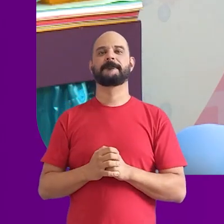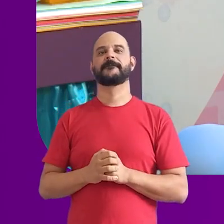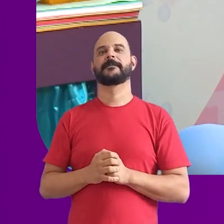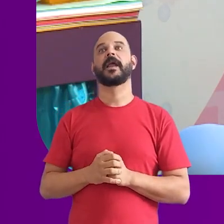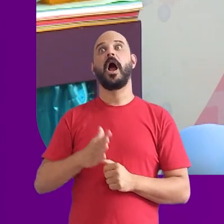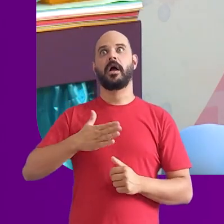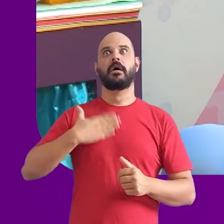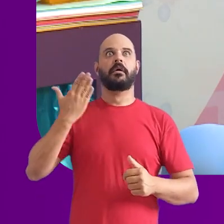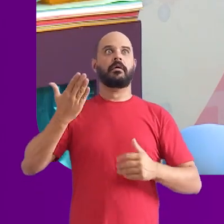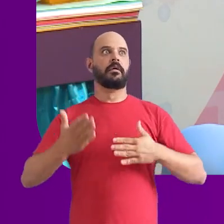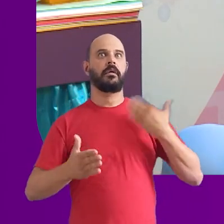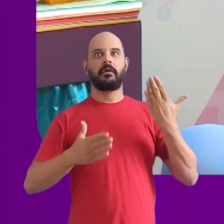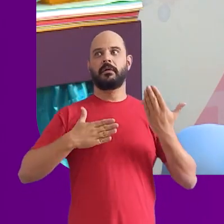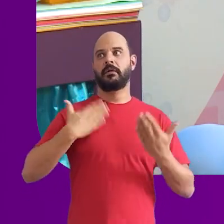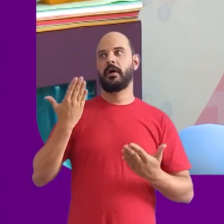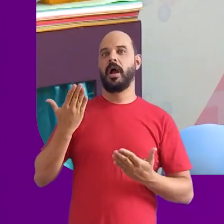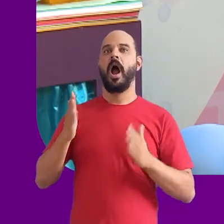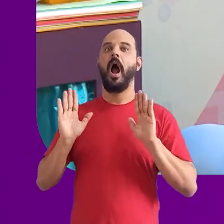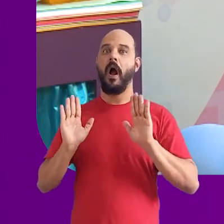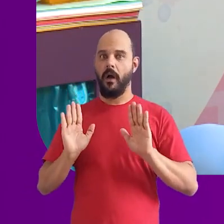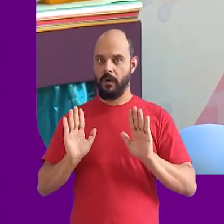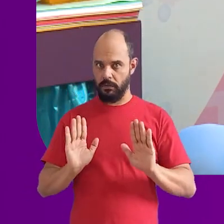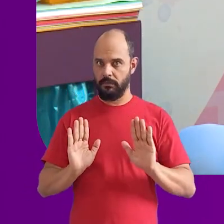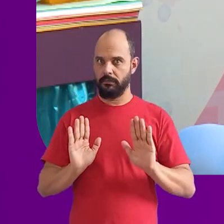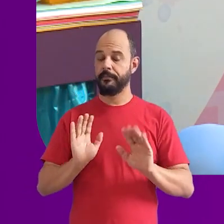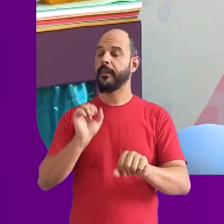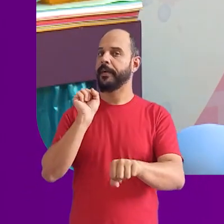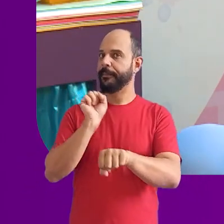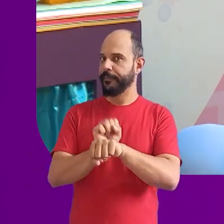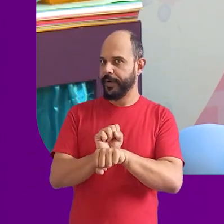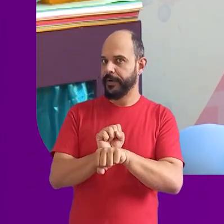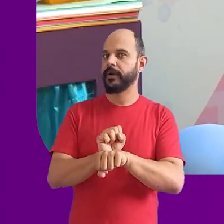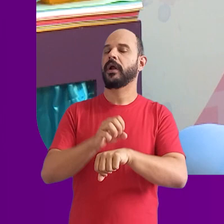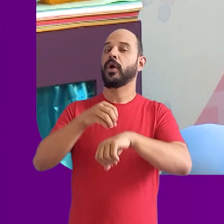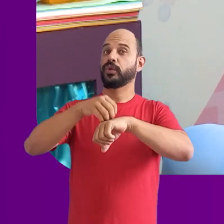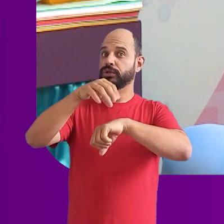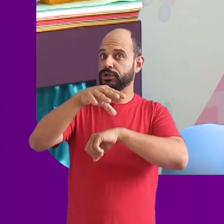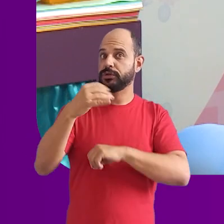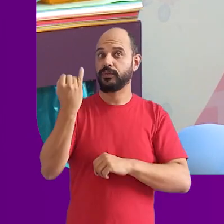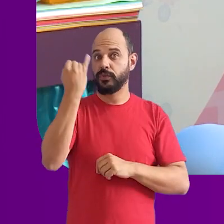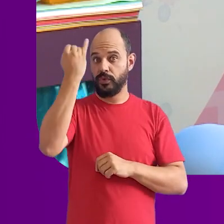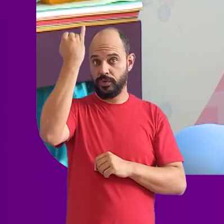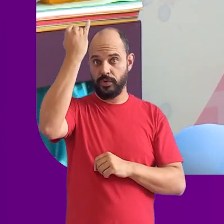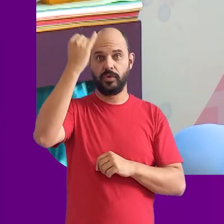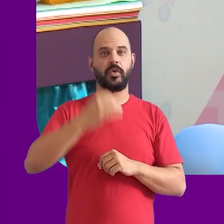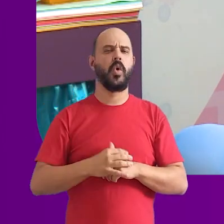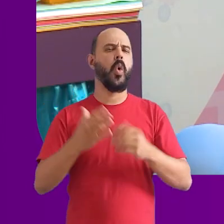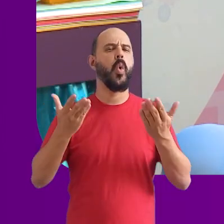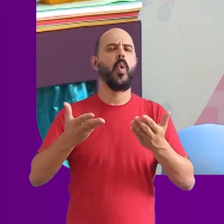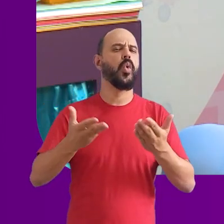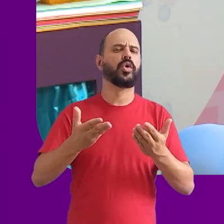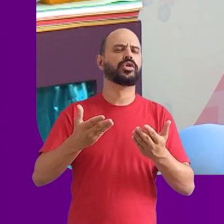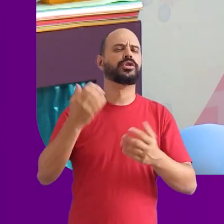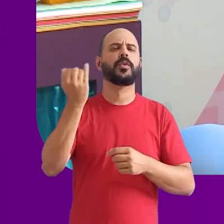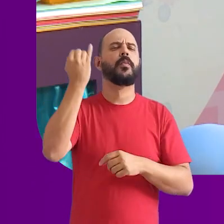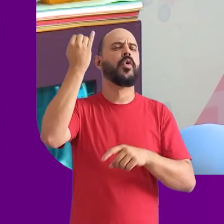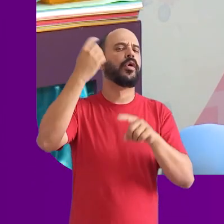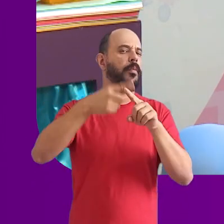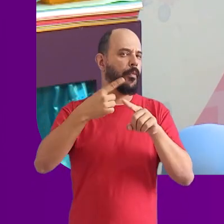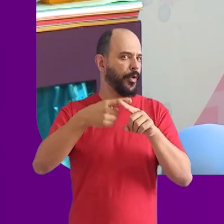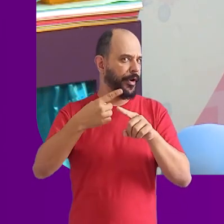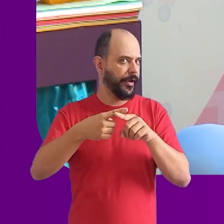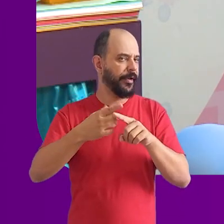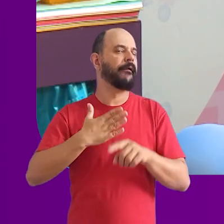Oiê! Depois de tanto susto, eu vou dar uma pausa no trabalho para dar uma dica importante para vocês. Dica que hoje está